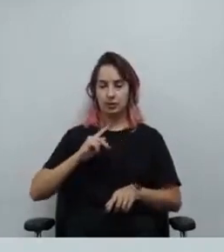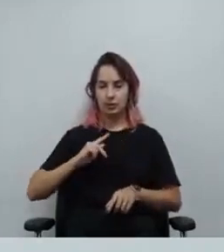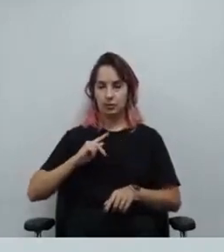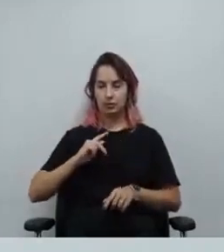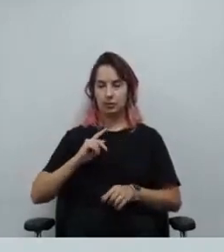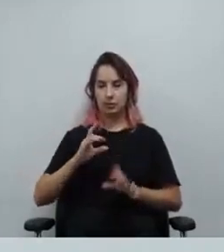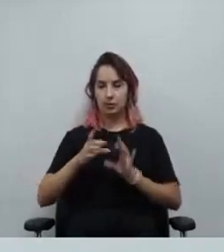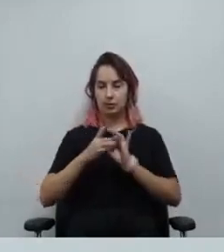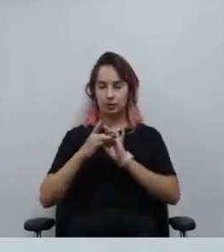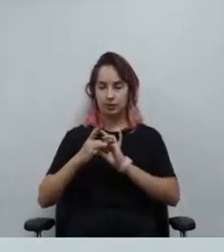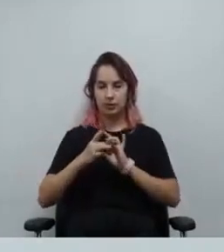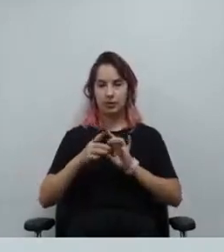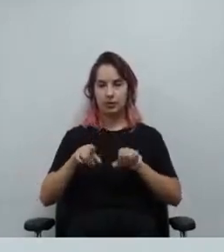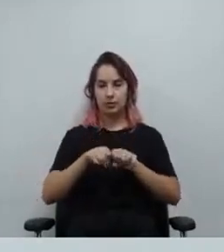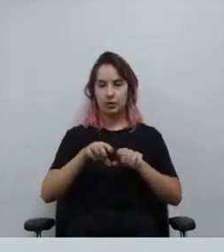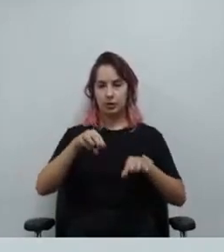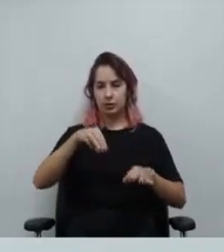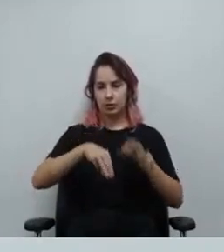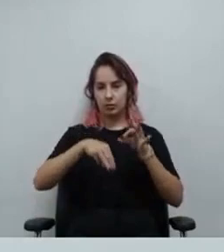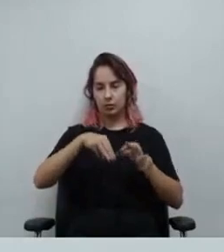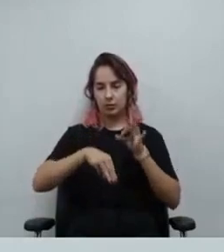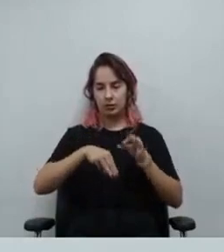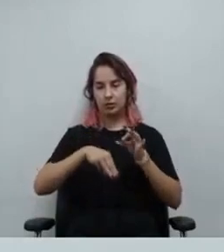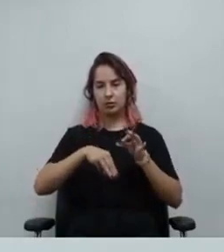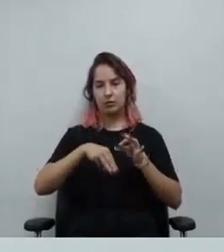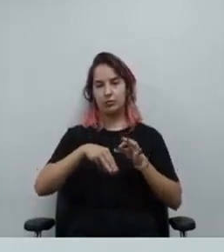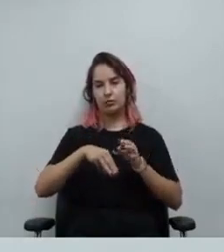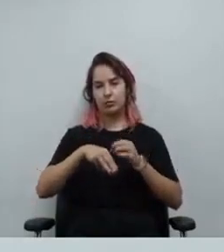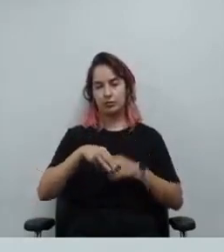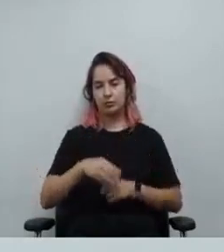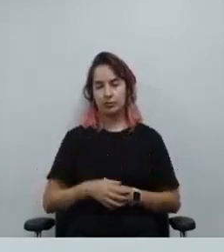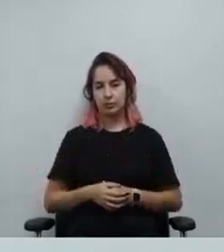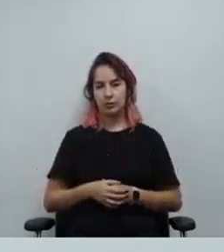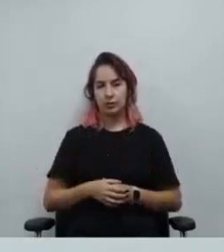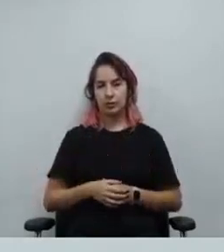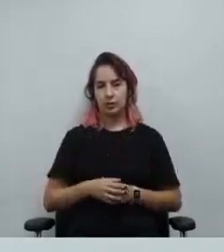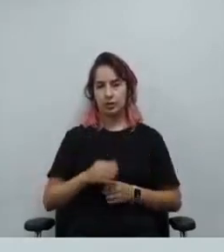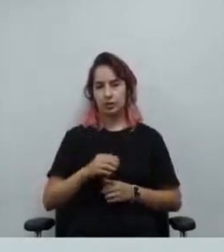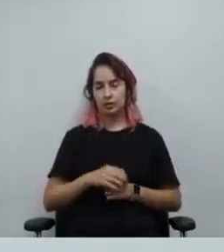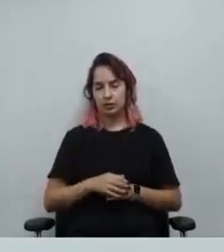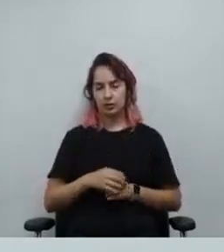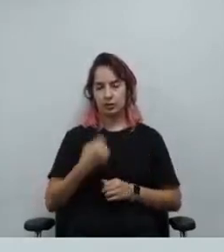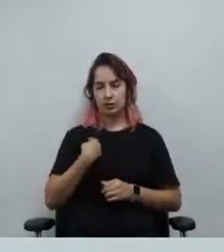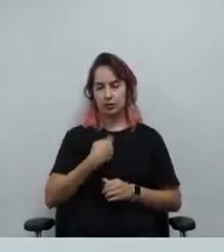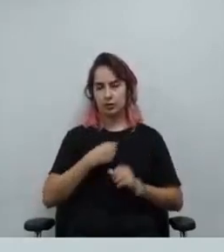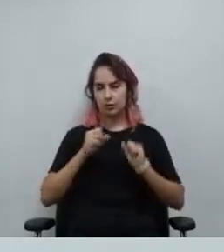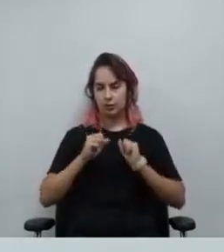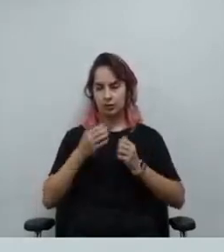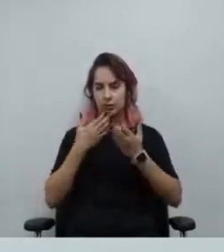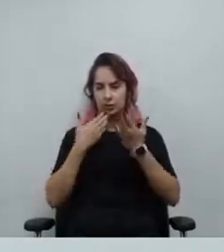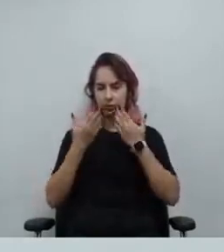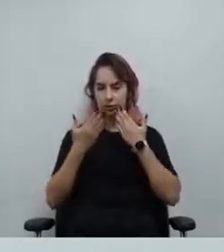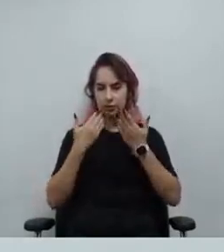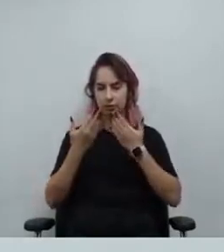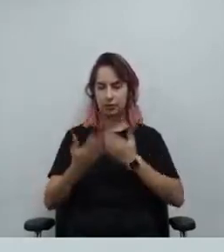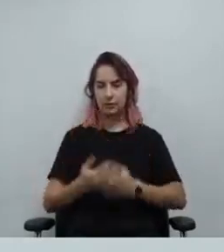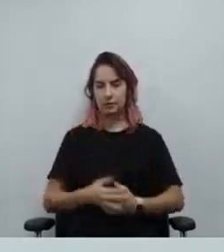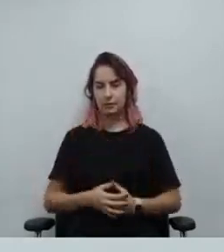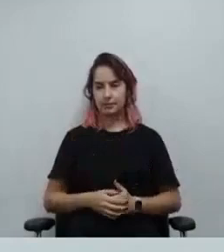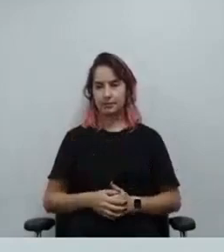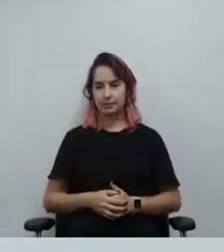ministro da Justiça e Segurança Pública, Ricardo Lewandowski, onde pudemos tratar de um